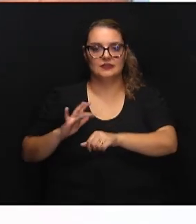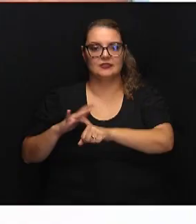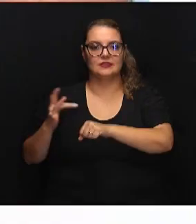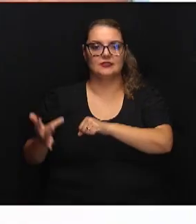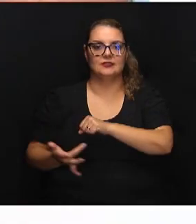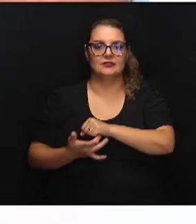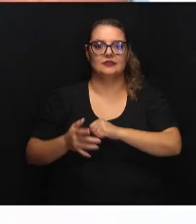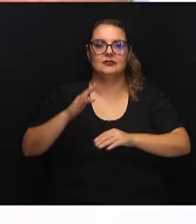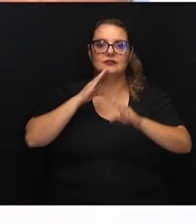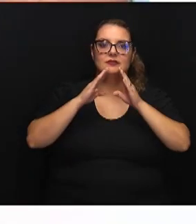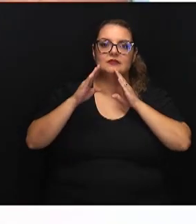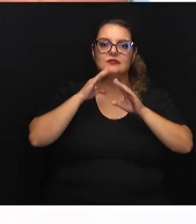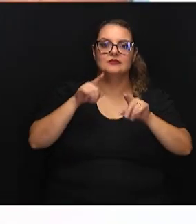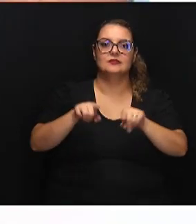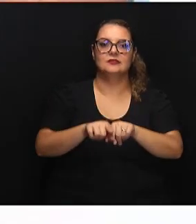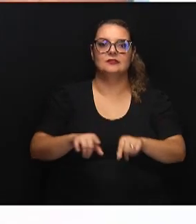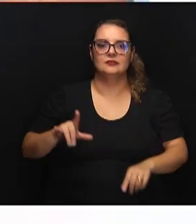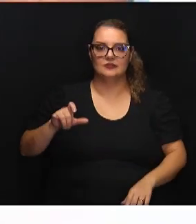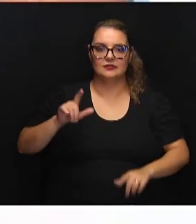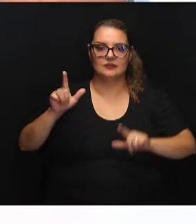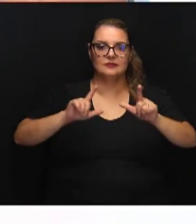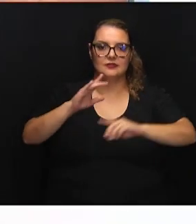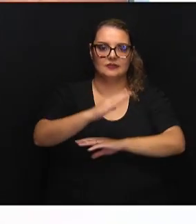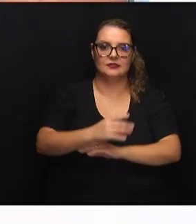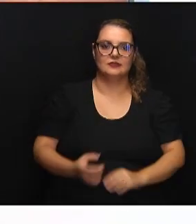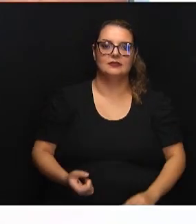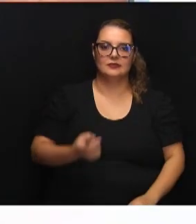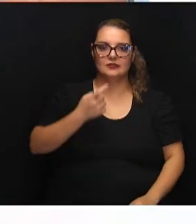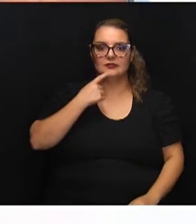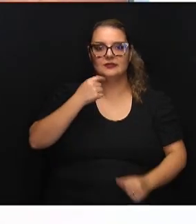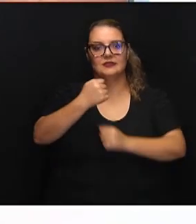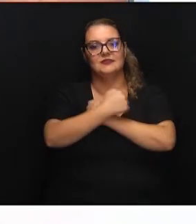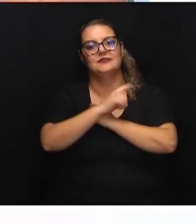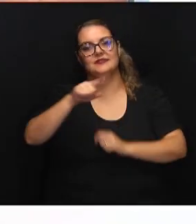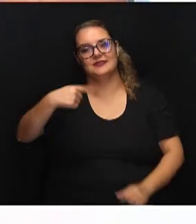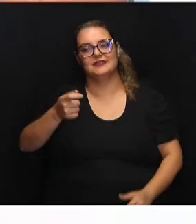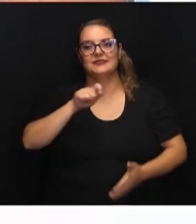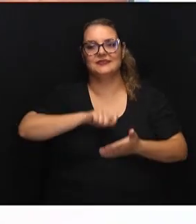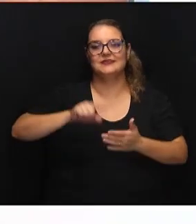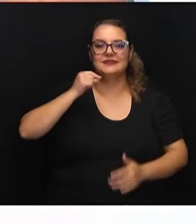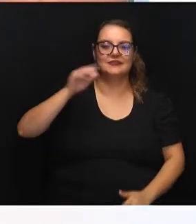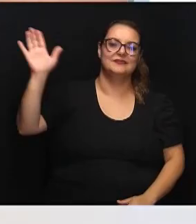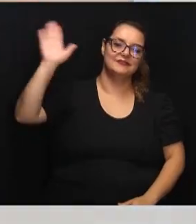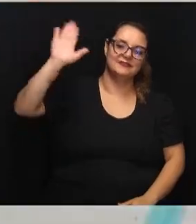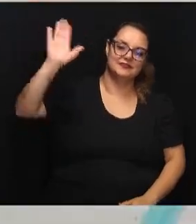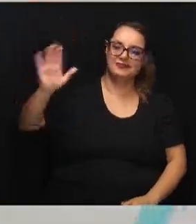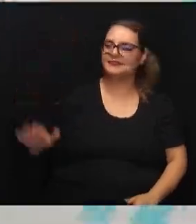no Facebook e no Instagram TV Câmara Campinas. Um abraço e até o próximo Na Ponta do Lápis.